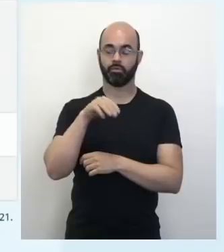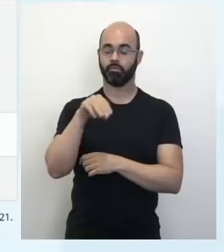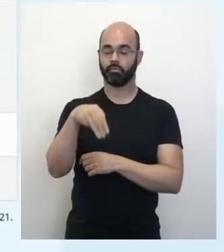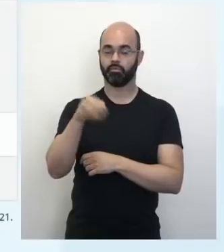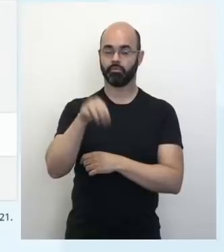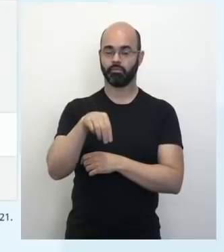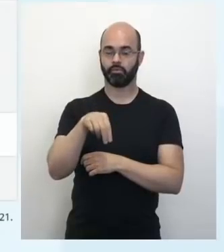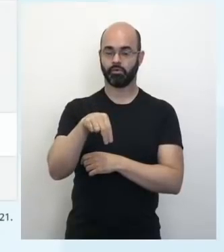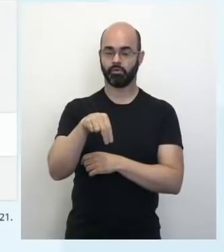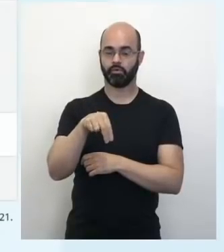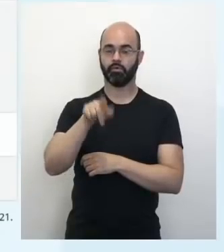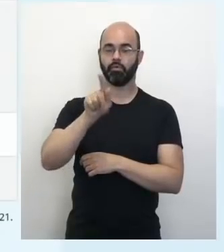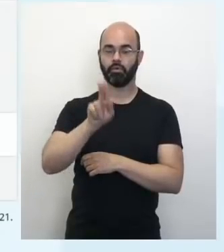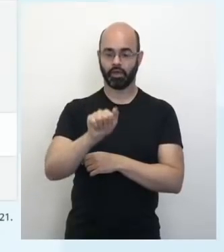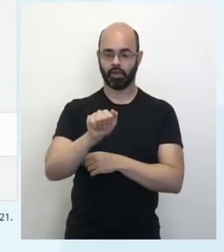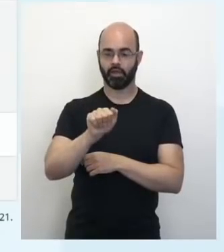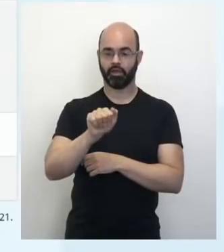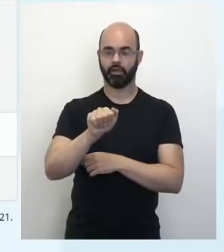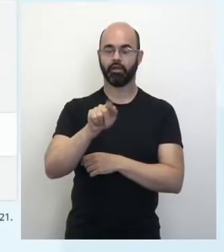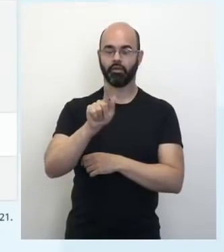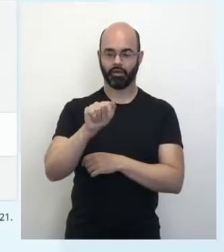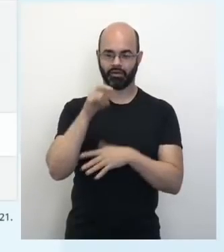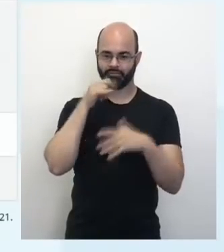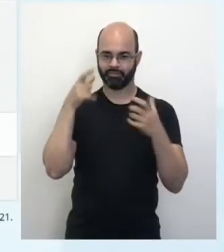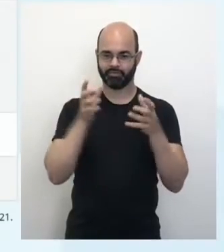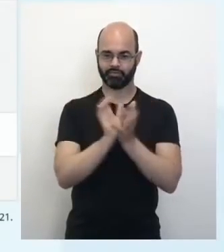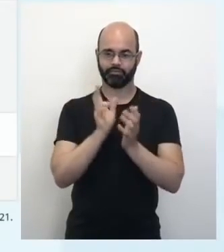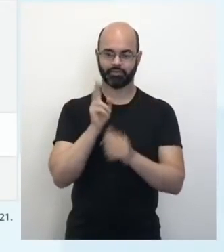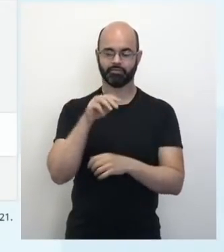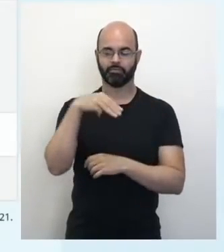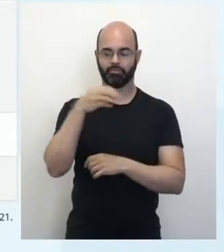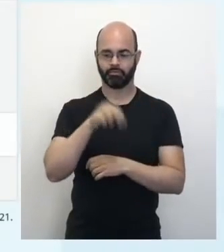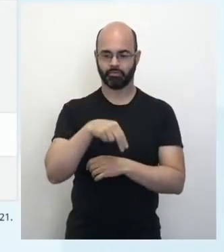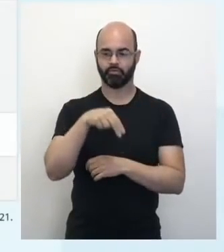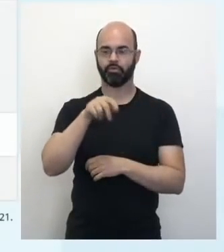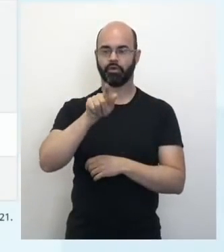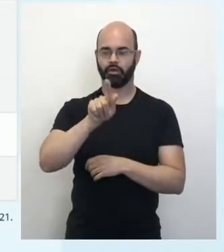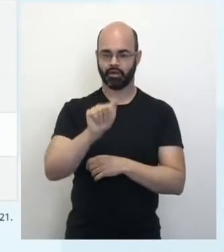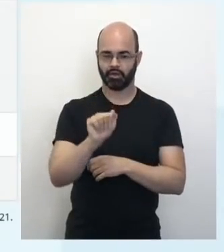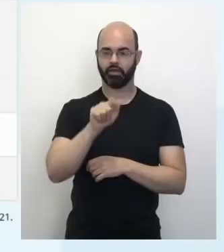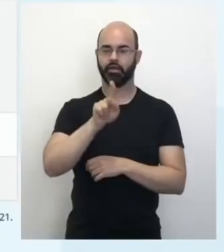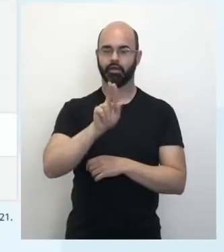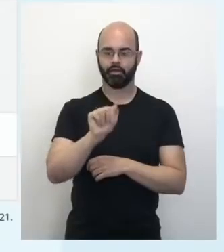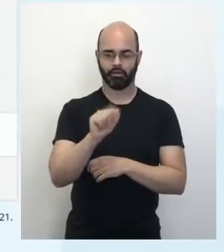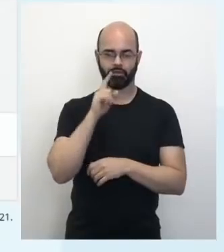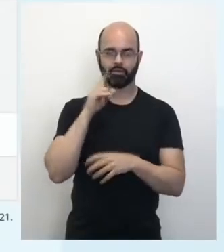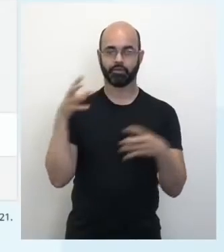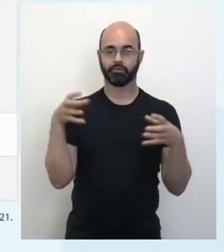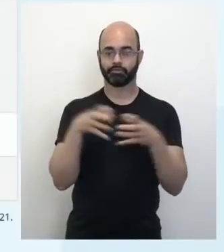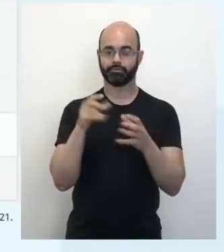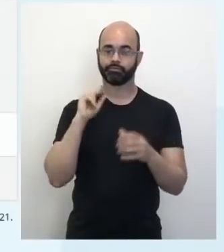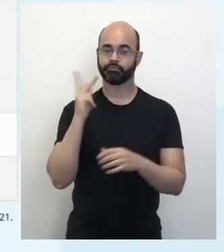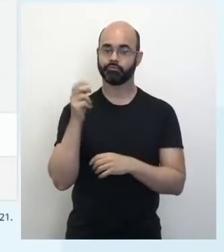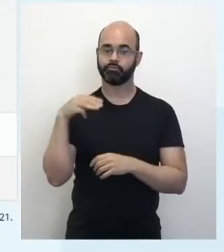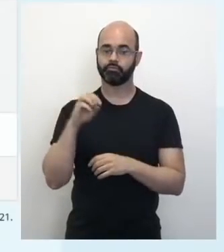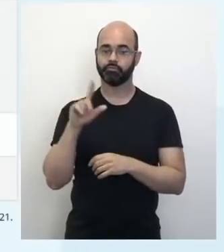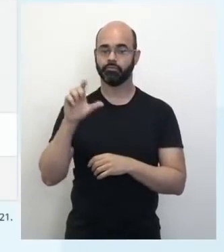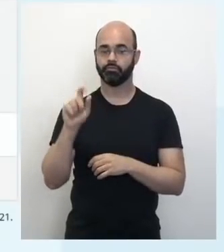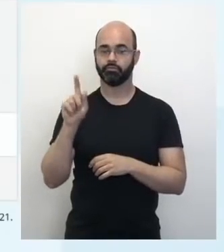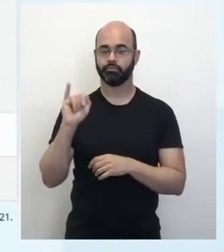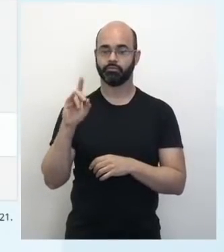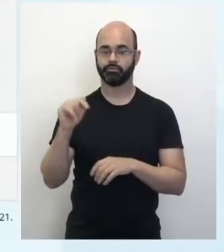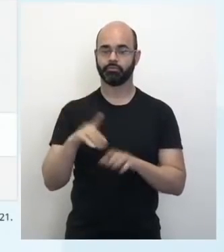de 282 pessoas, né? A situação fundiária foi homologada, né, através do decreto de